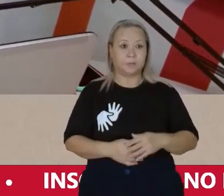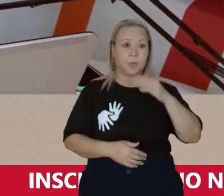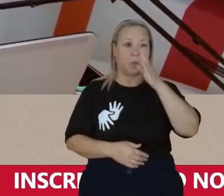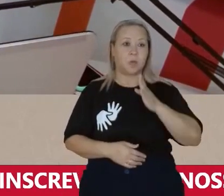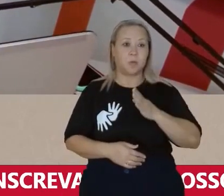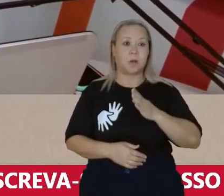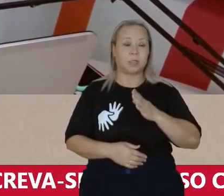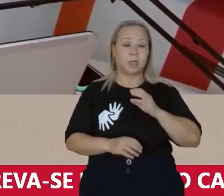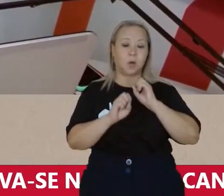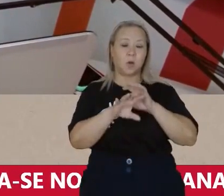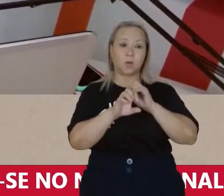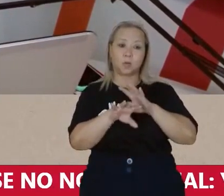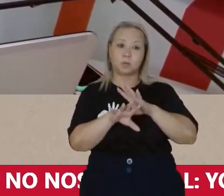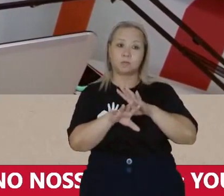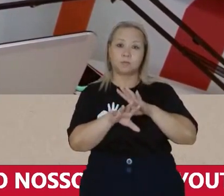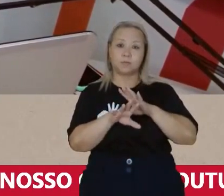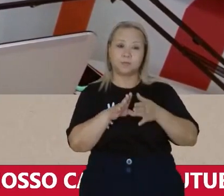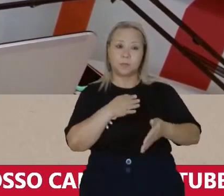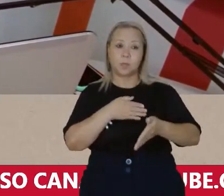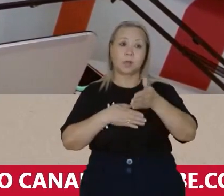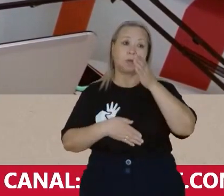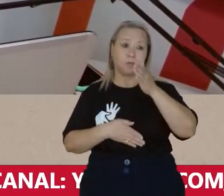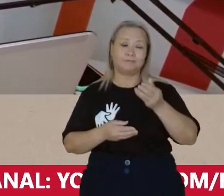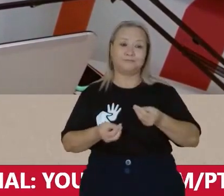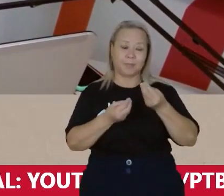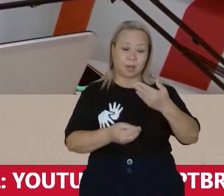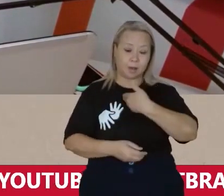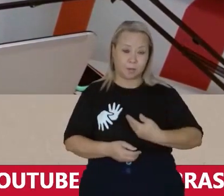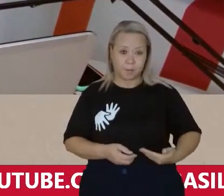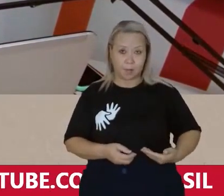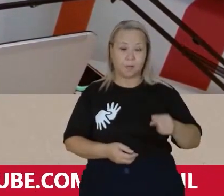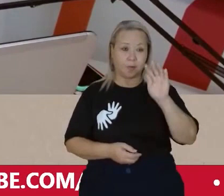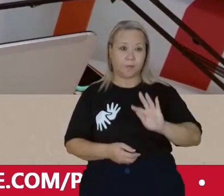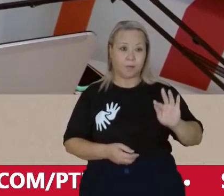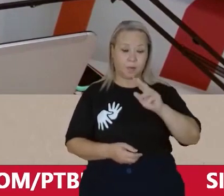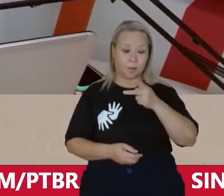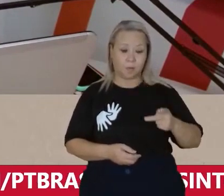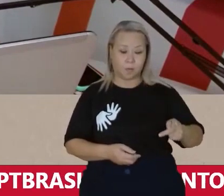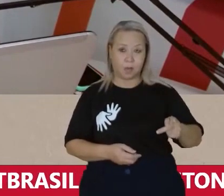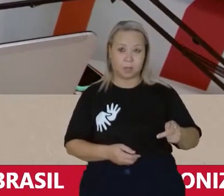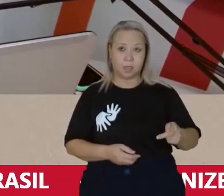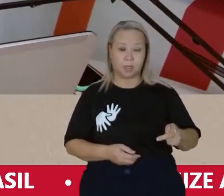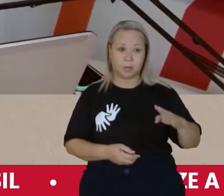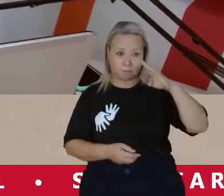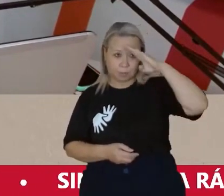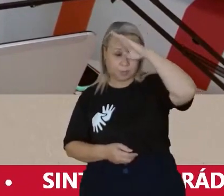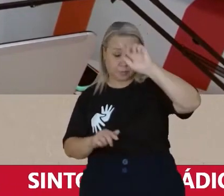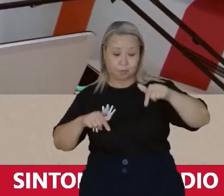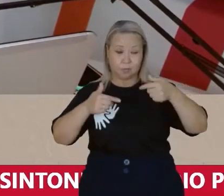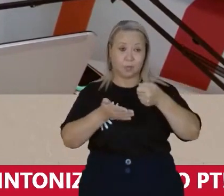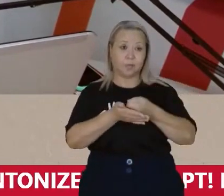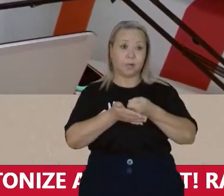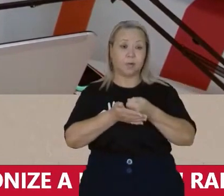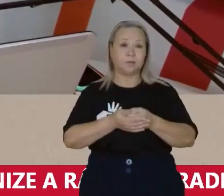Brasil pela orientação dada pelo governo federal, principalmente pelo presidente da República, ao seu enfrentamento. Então, estamos aí